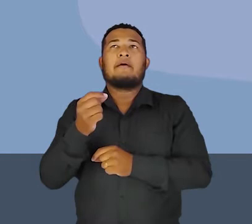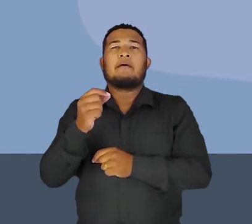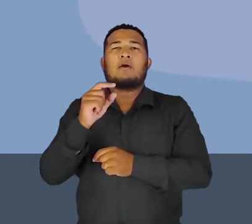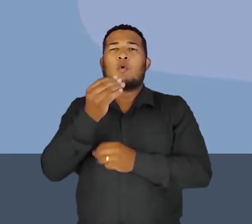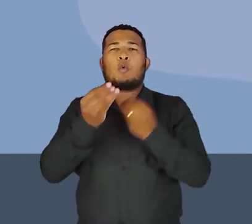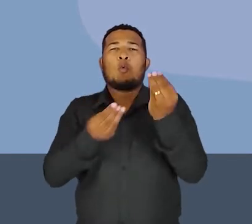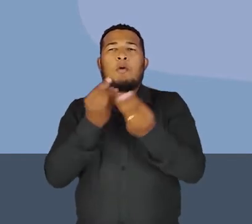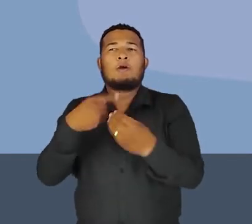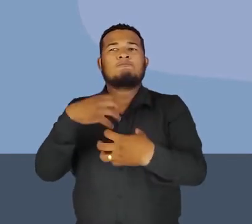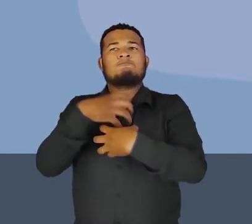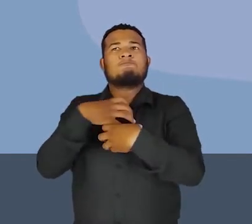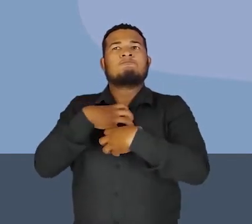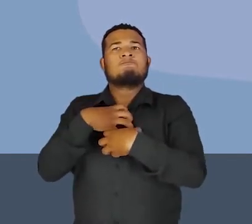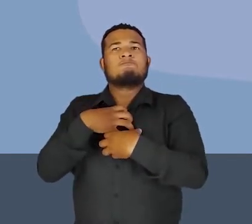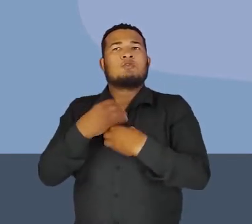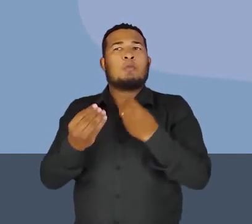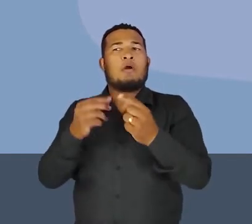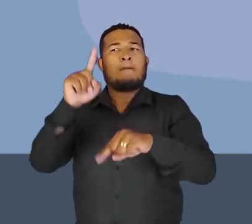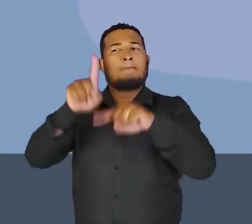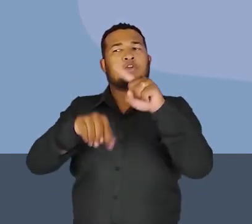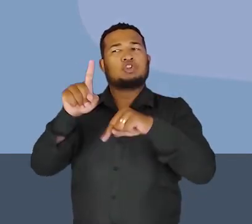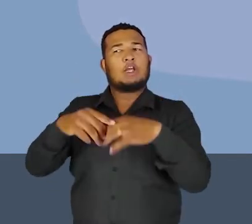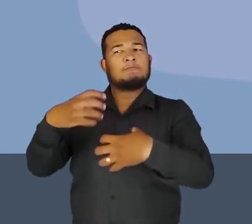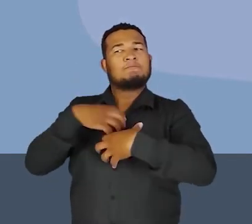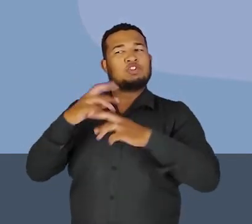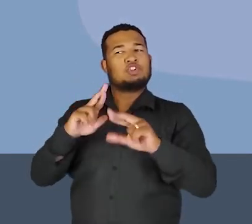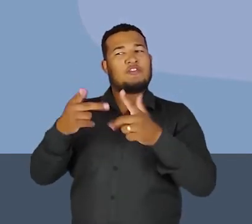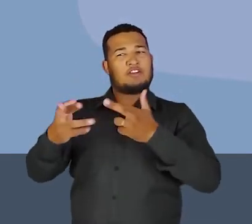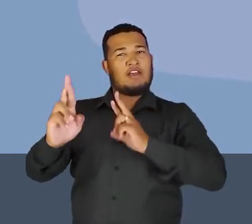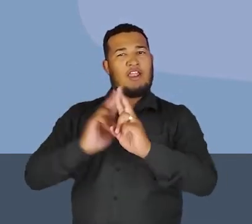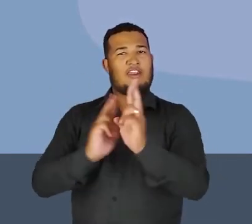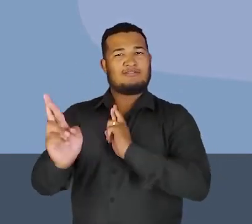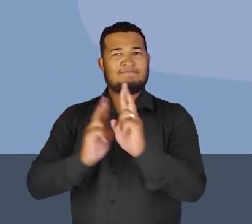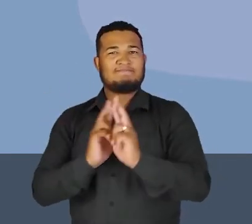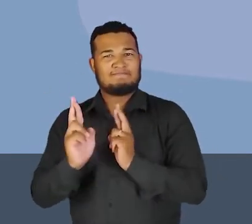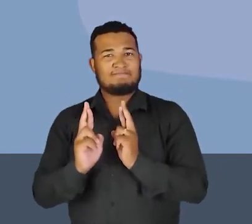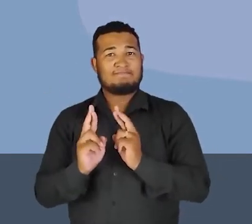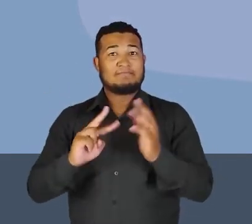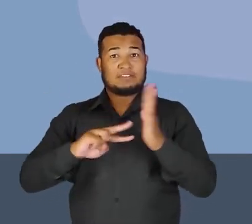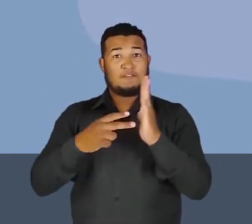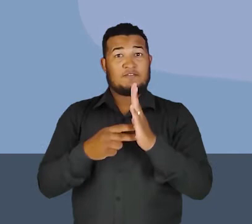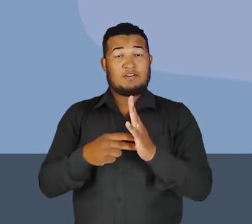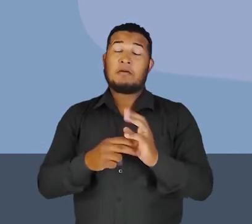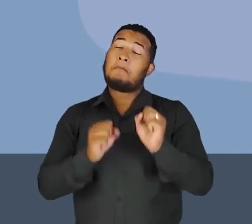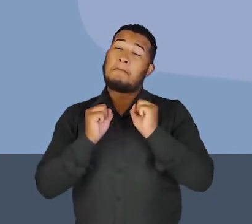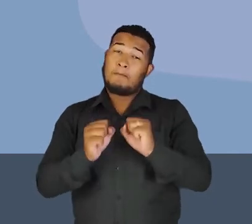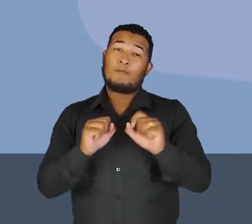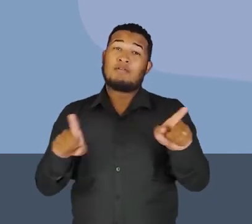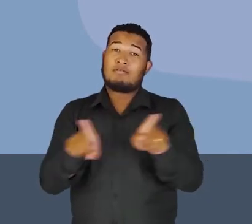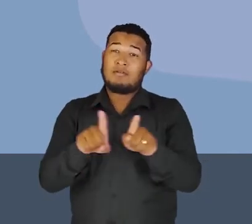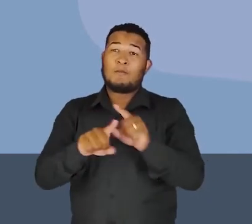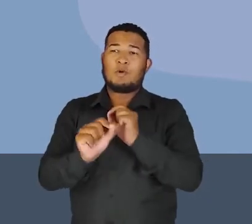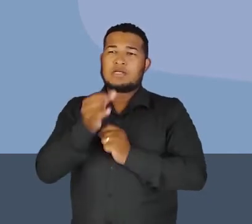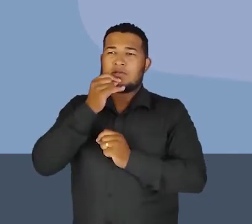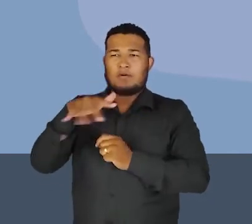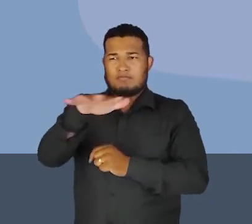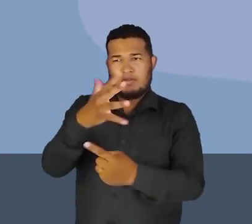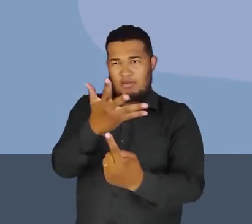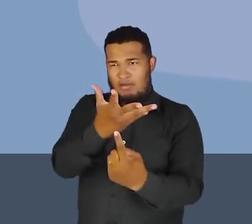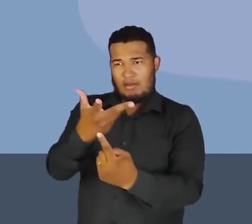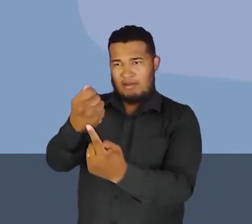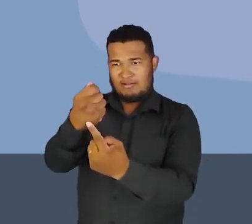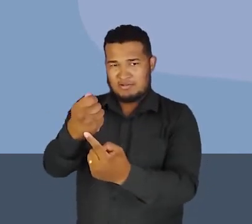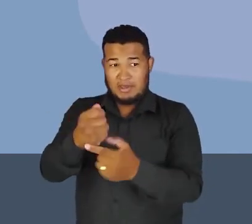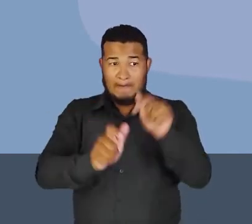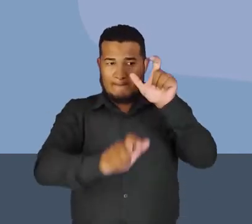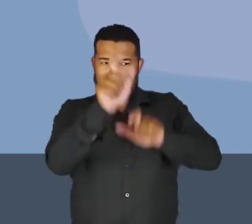a percepção do trabalho de uma outra maneira, no sentido de que a gente pode ter, de que a obra de arte e as